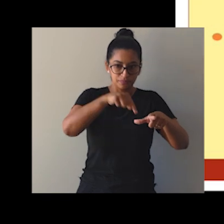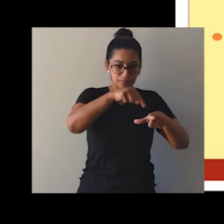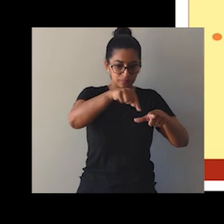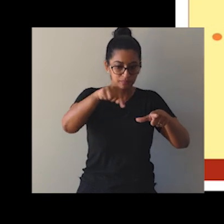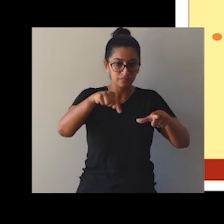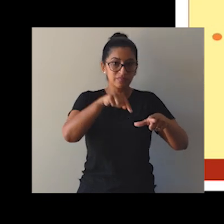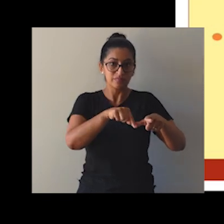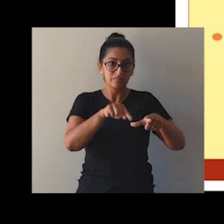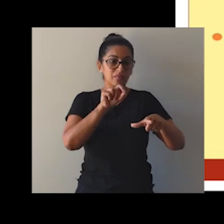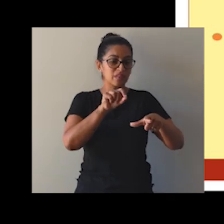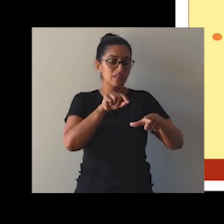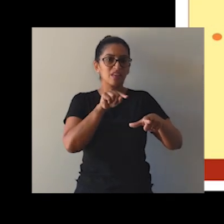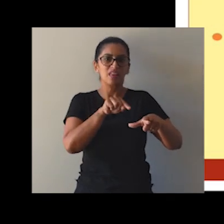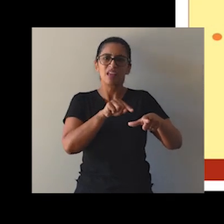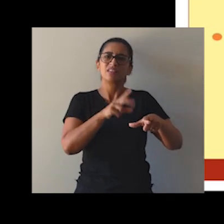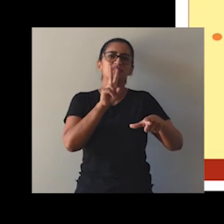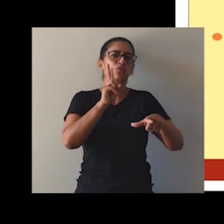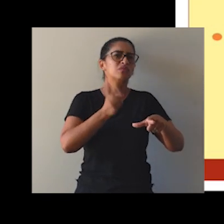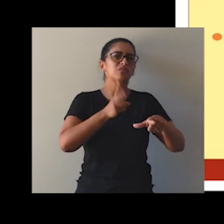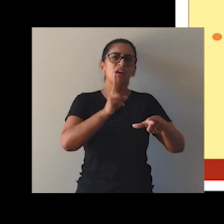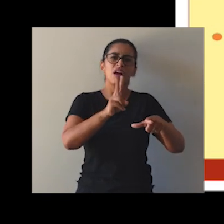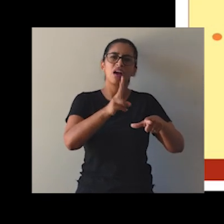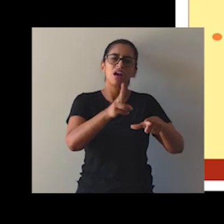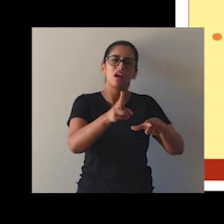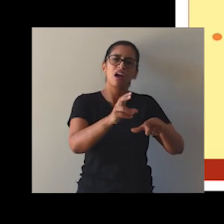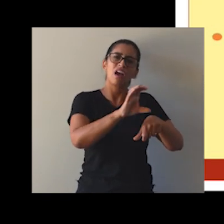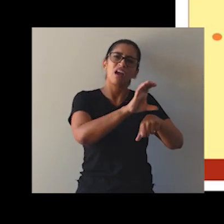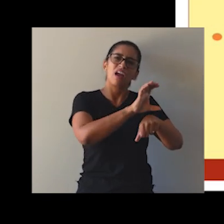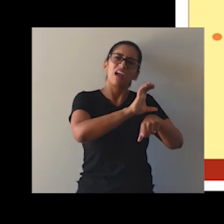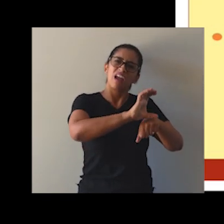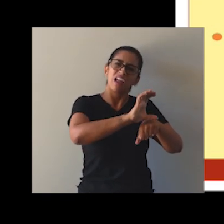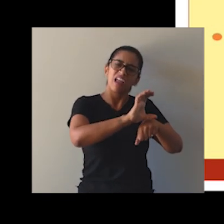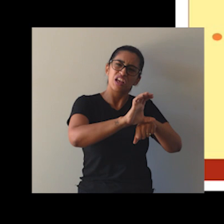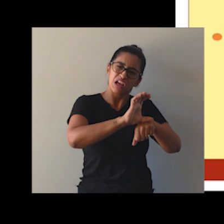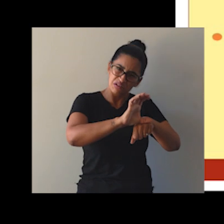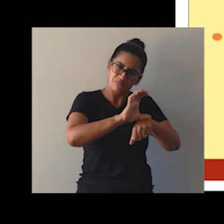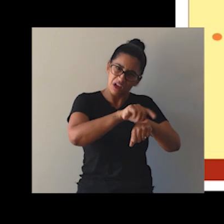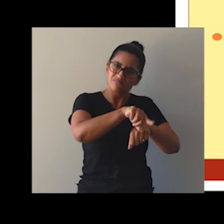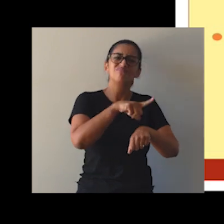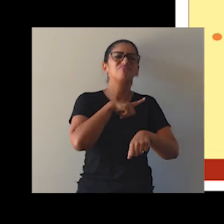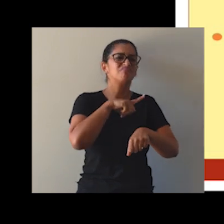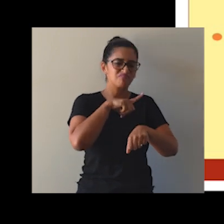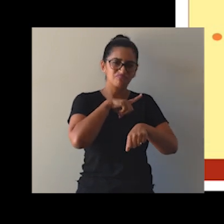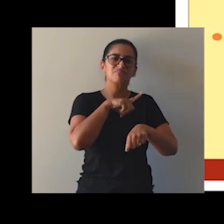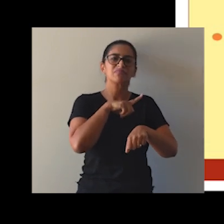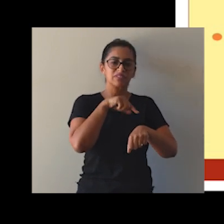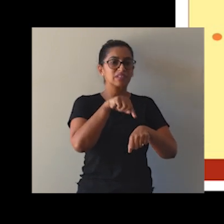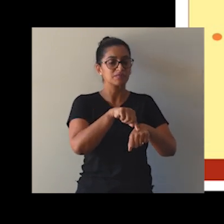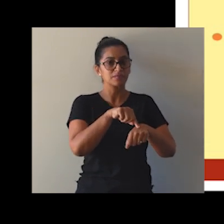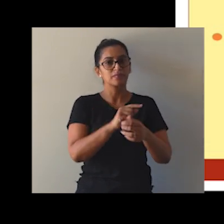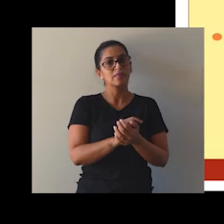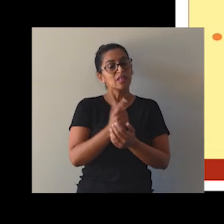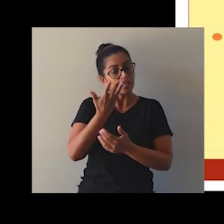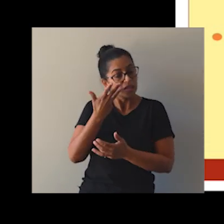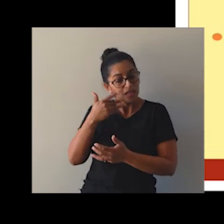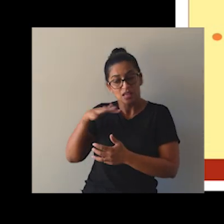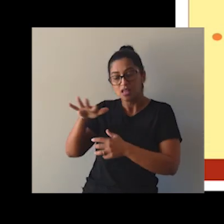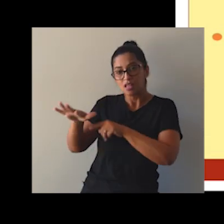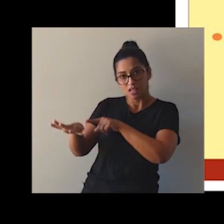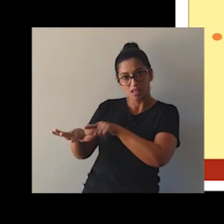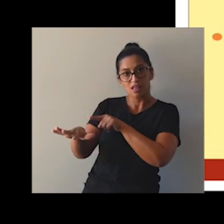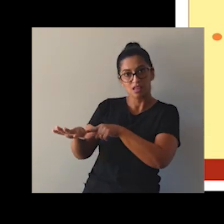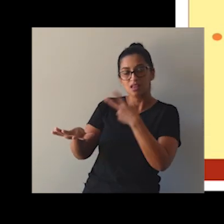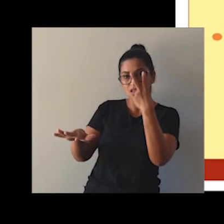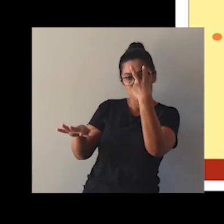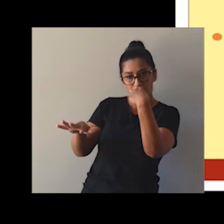instituição, basicamente na educação infantil. E ele é muito importante, né, que é através do soroban que a criança com